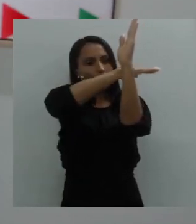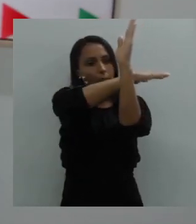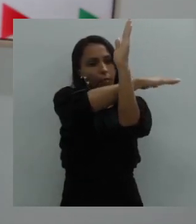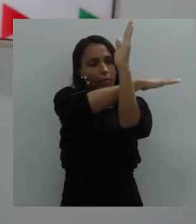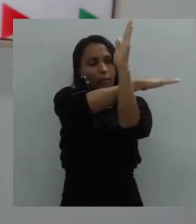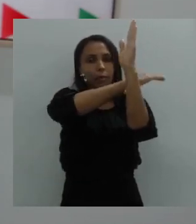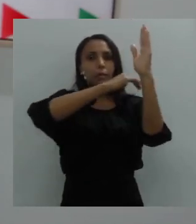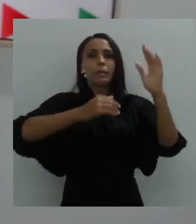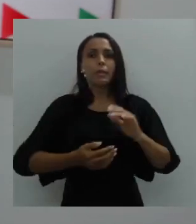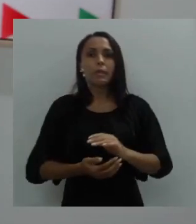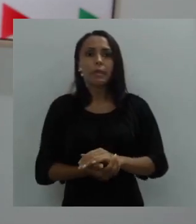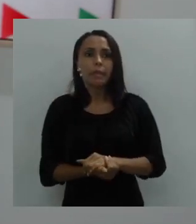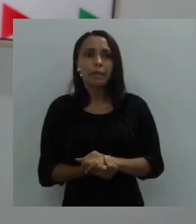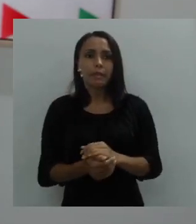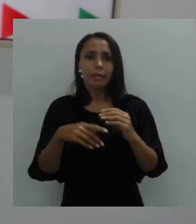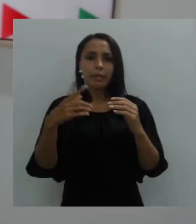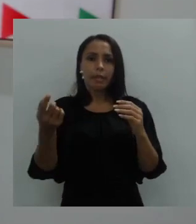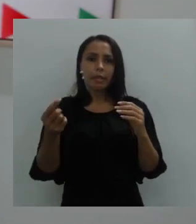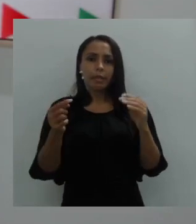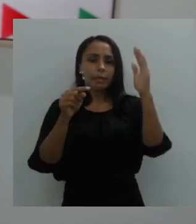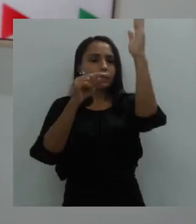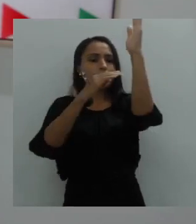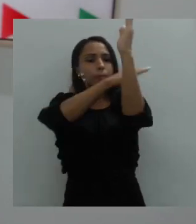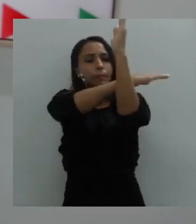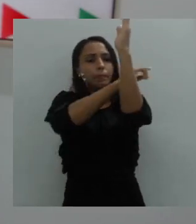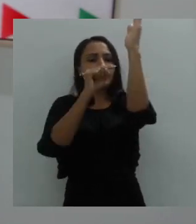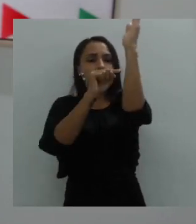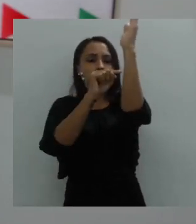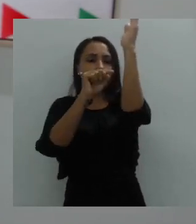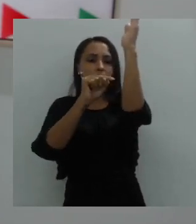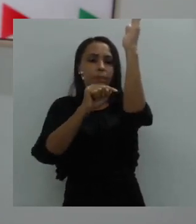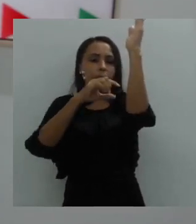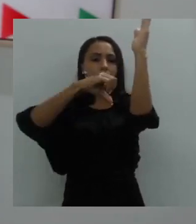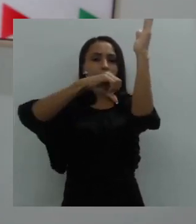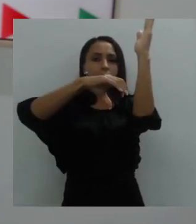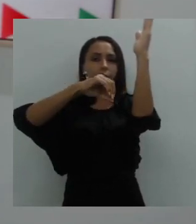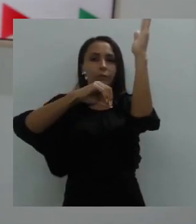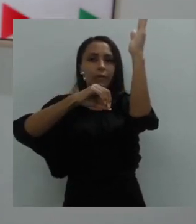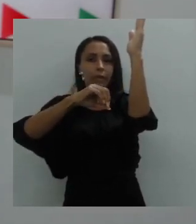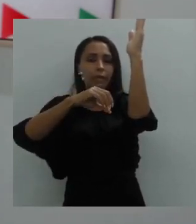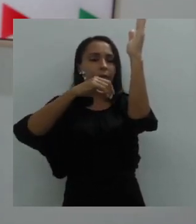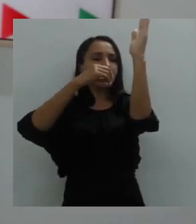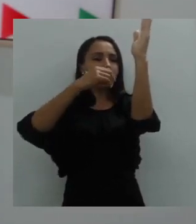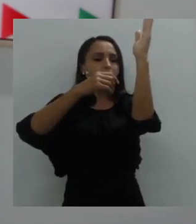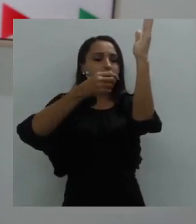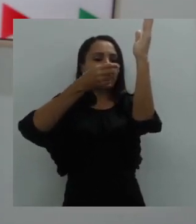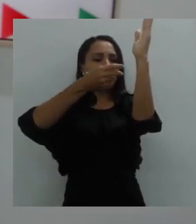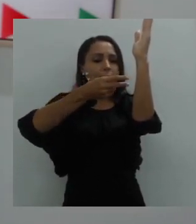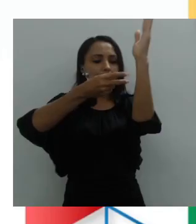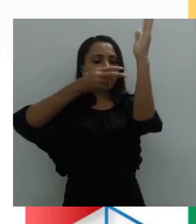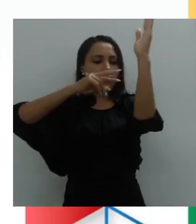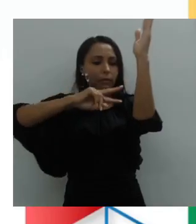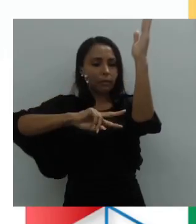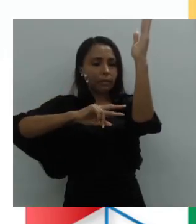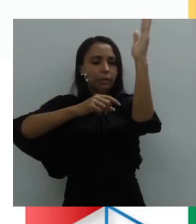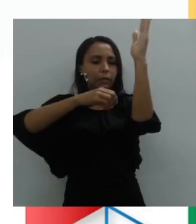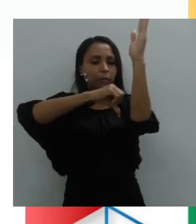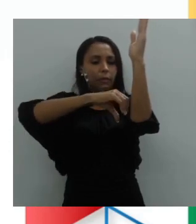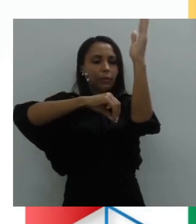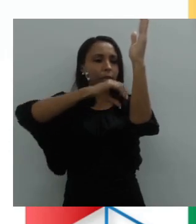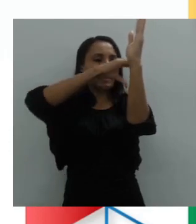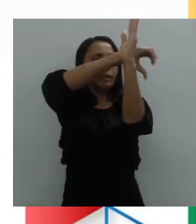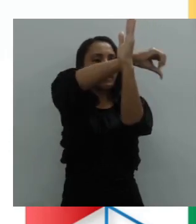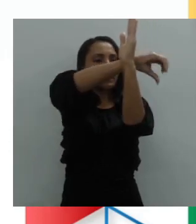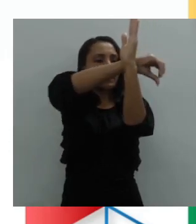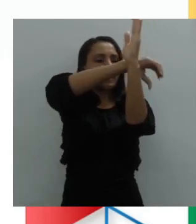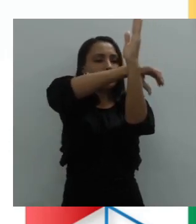graus, então, você tem aí 90 graus no primeiro quadrante, no segundo quadrante à sua esquerda, e também forma um ângulo